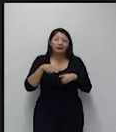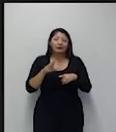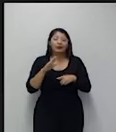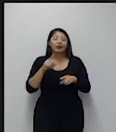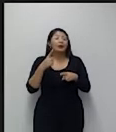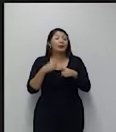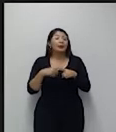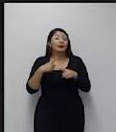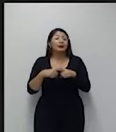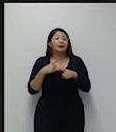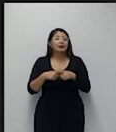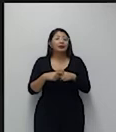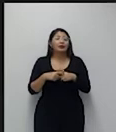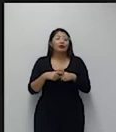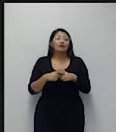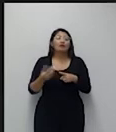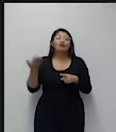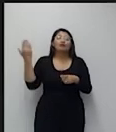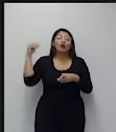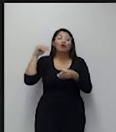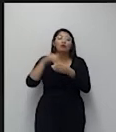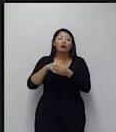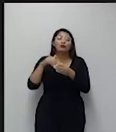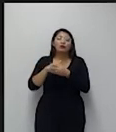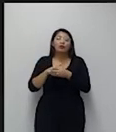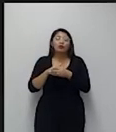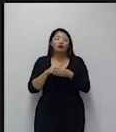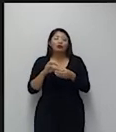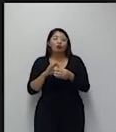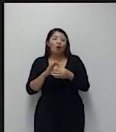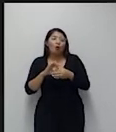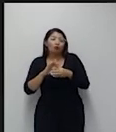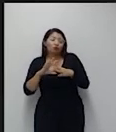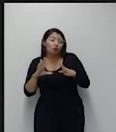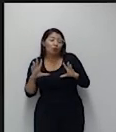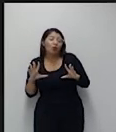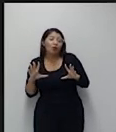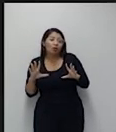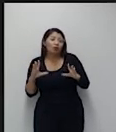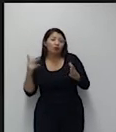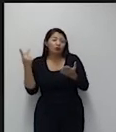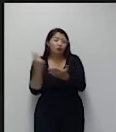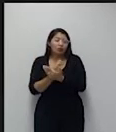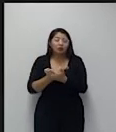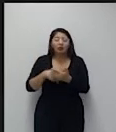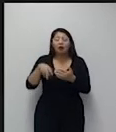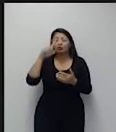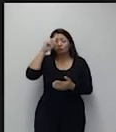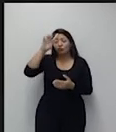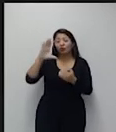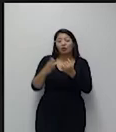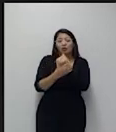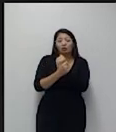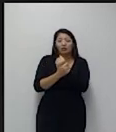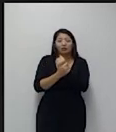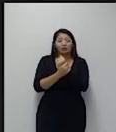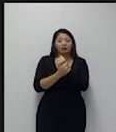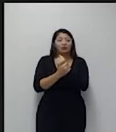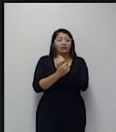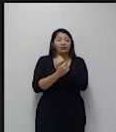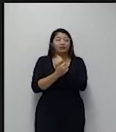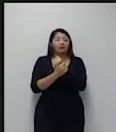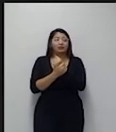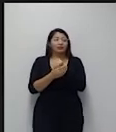tecnologia no entanto Ribeiro Dantas destacou que está em andamento no Supremo Tribunal Federal o julgamento que discute a constitucionalidade